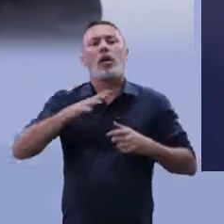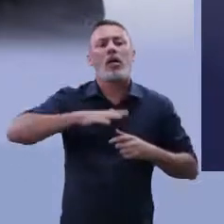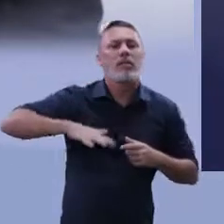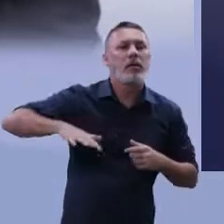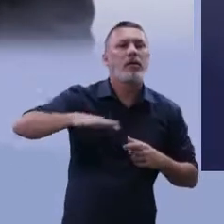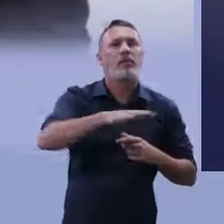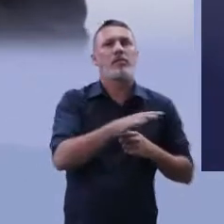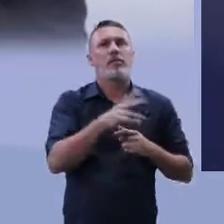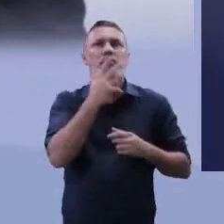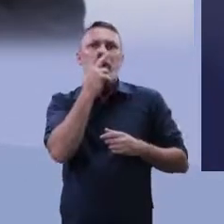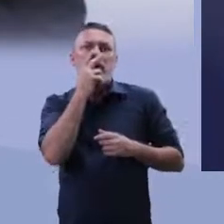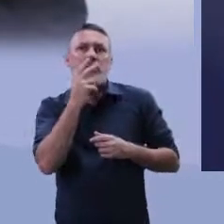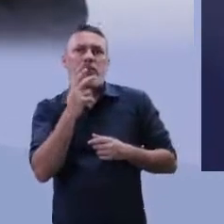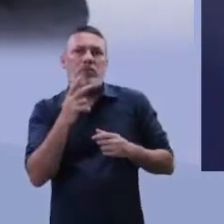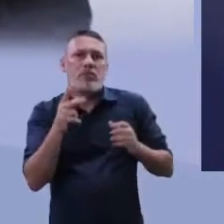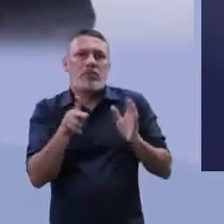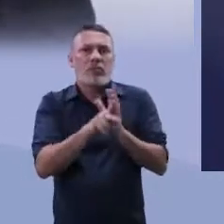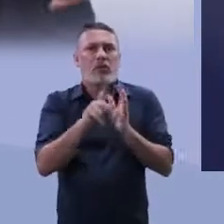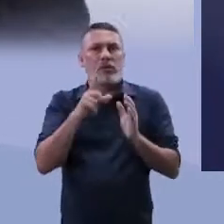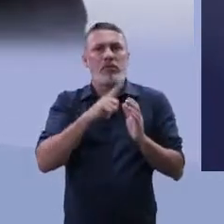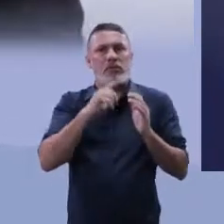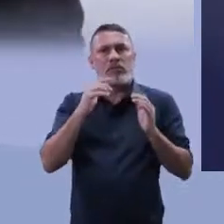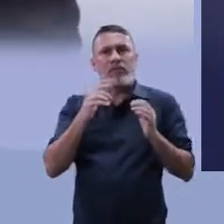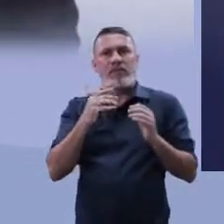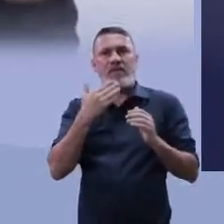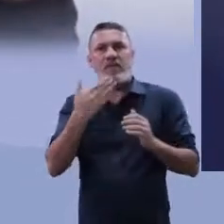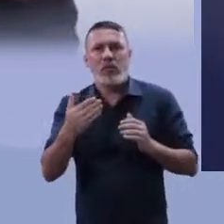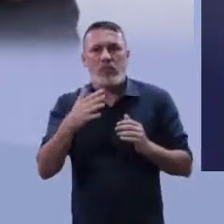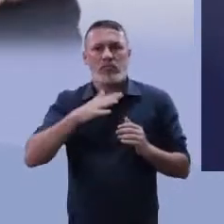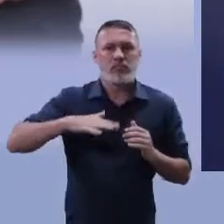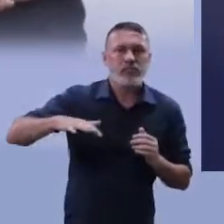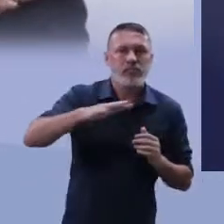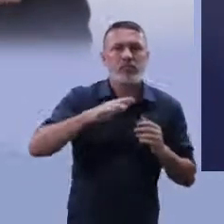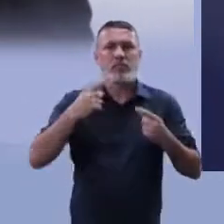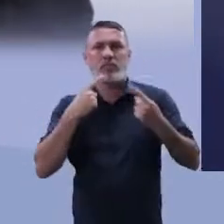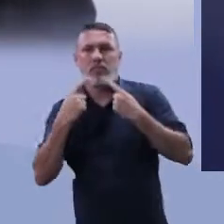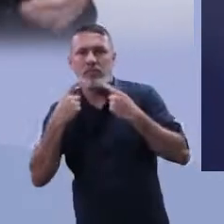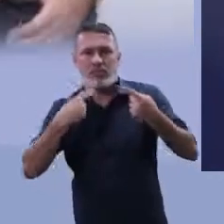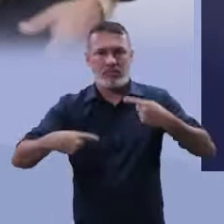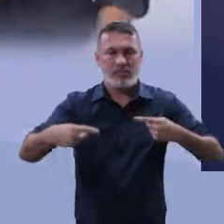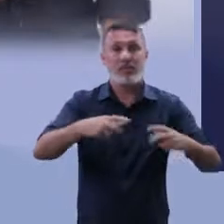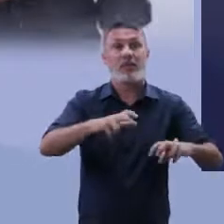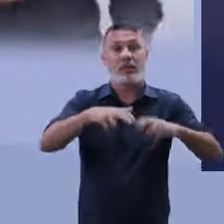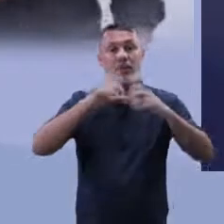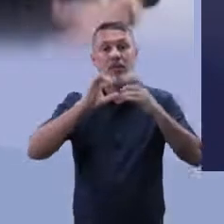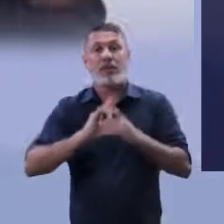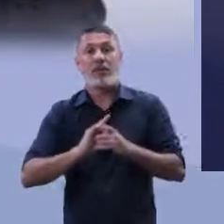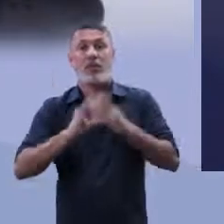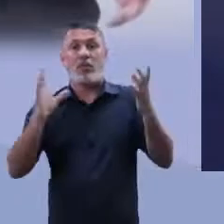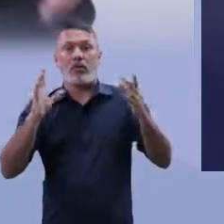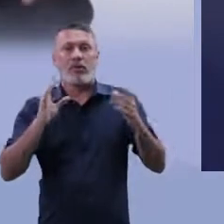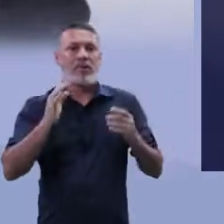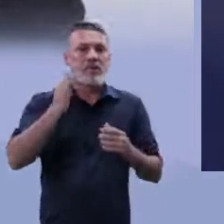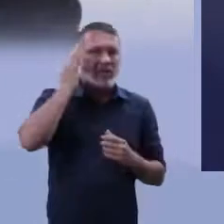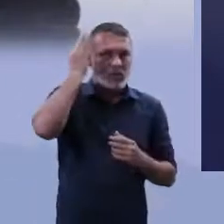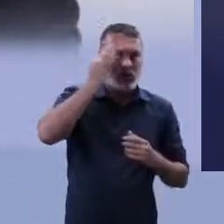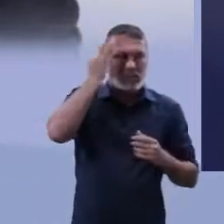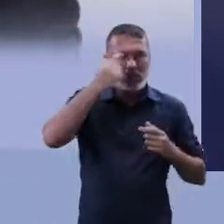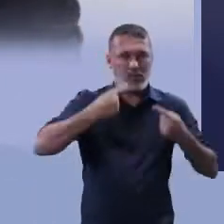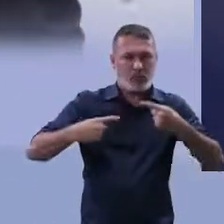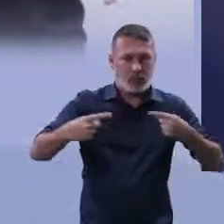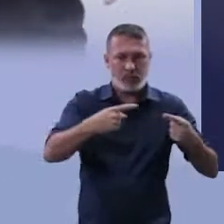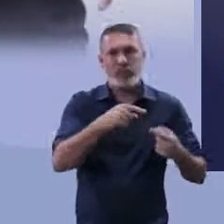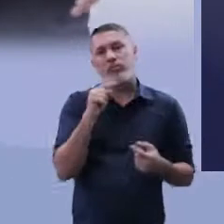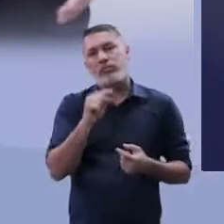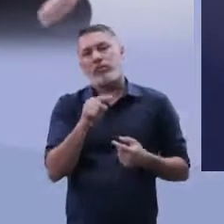num ambiente muito culturalmente muito rico e muito favorável a esse tipo de debate. Então, democracia e